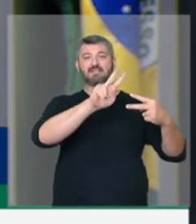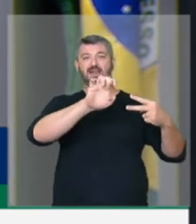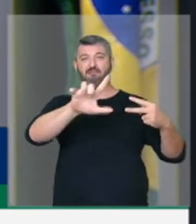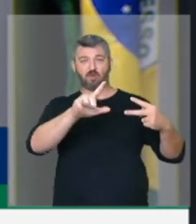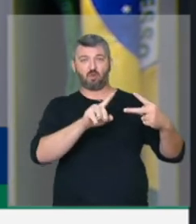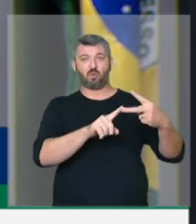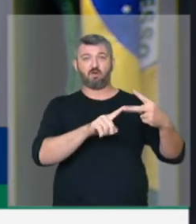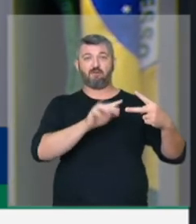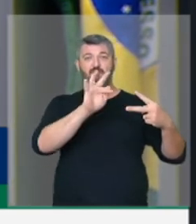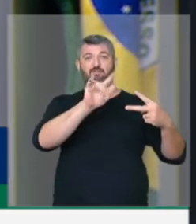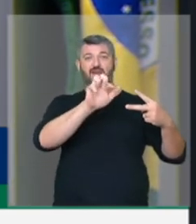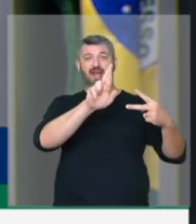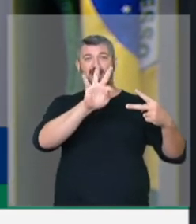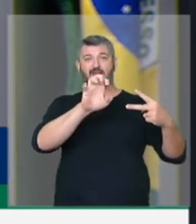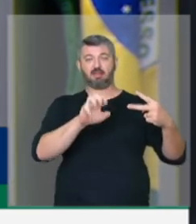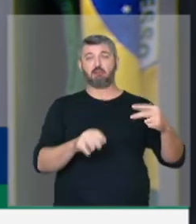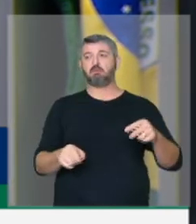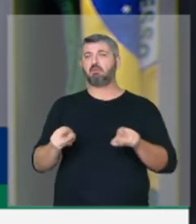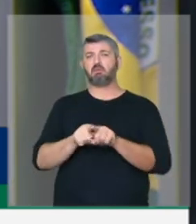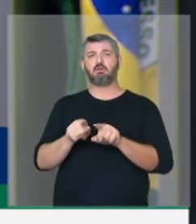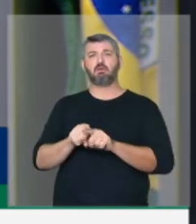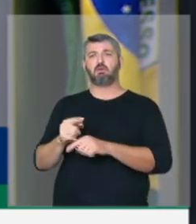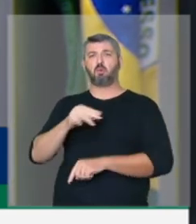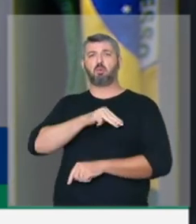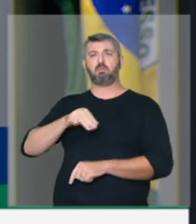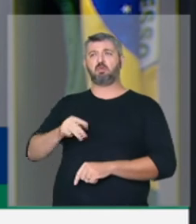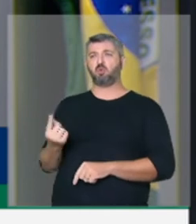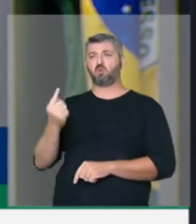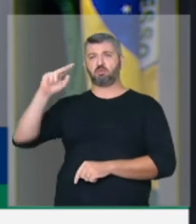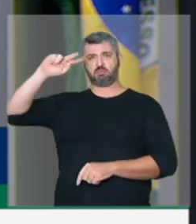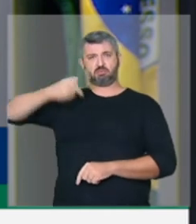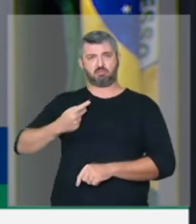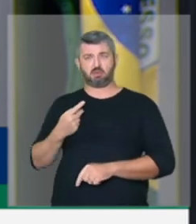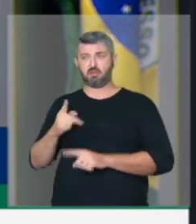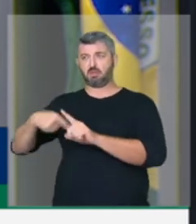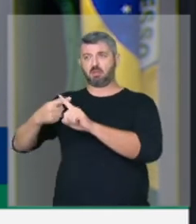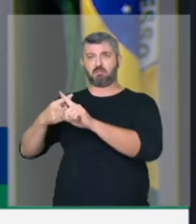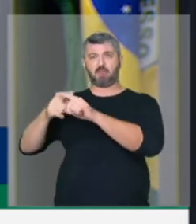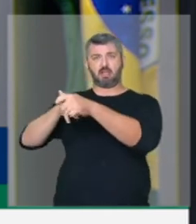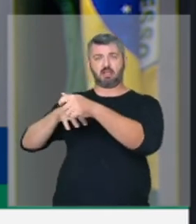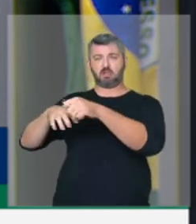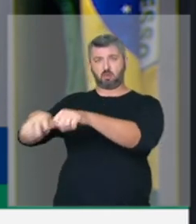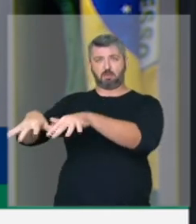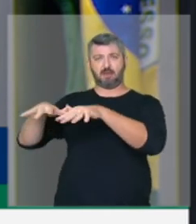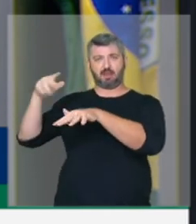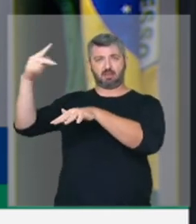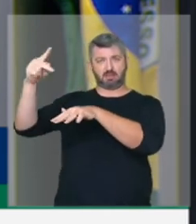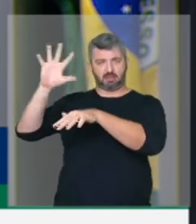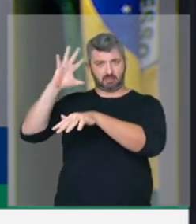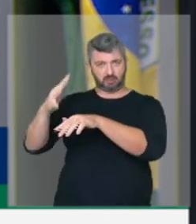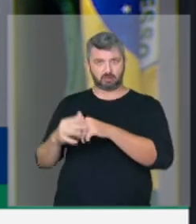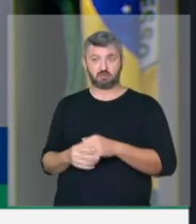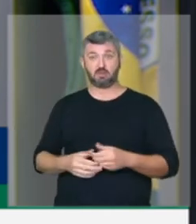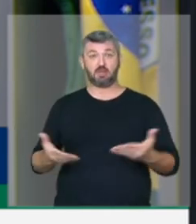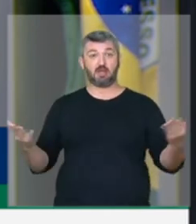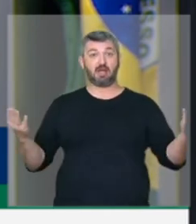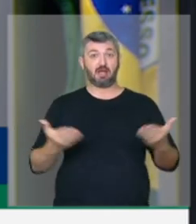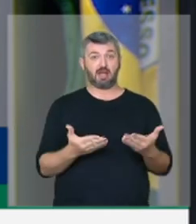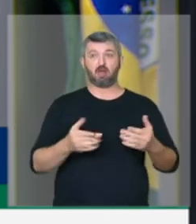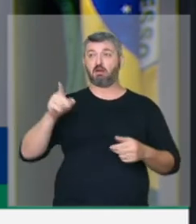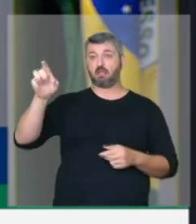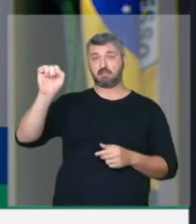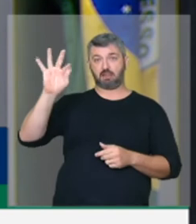E ainda assim, por uma decisão monocrática, depois referendada pelo plenário, este parlamento está sendo chamado agora, por uma decisão do